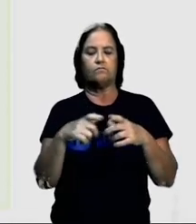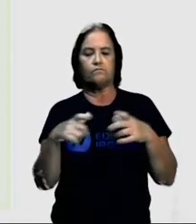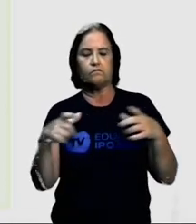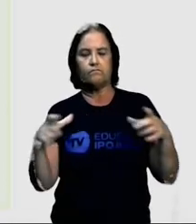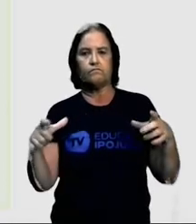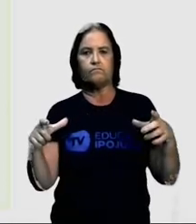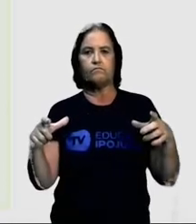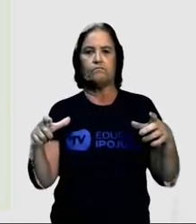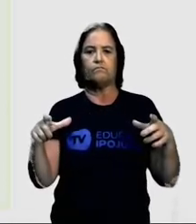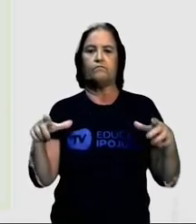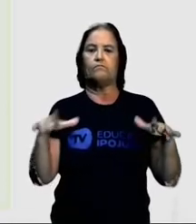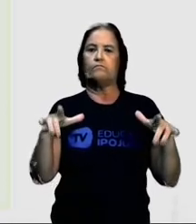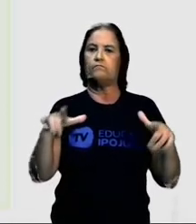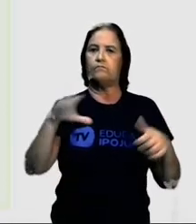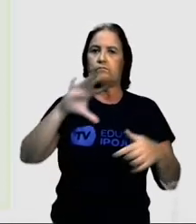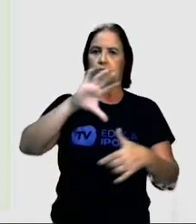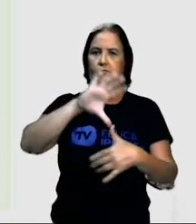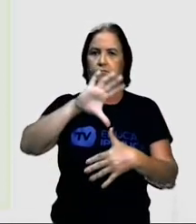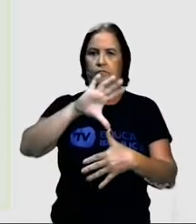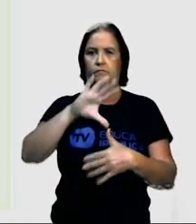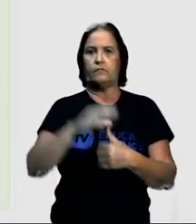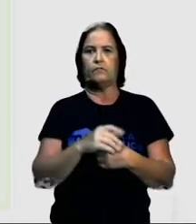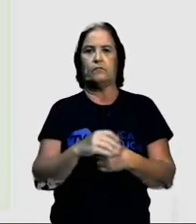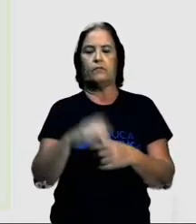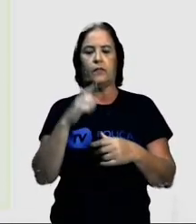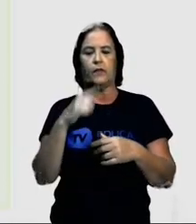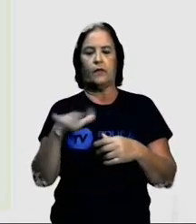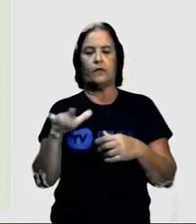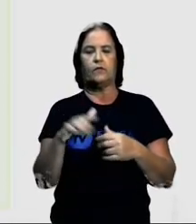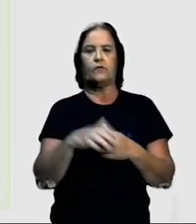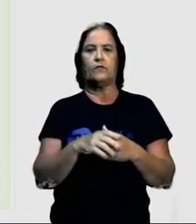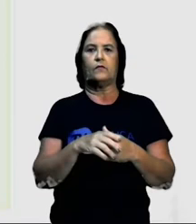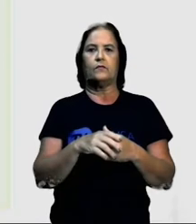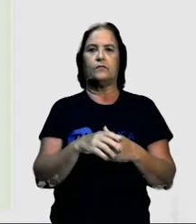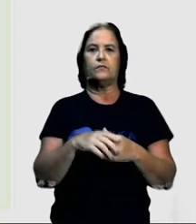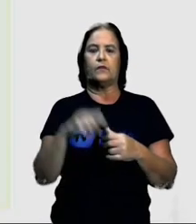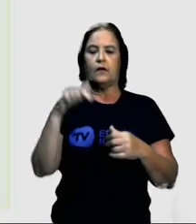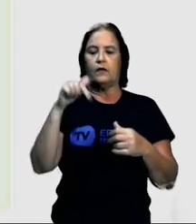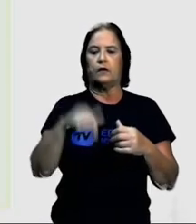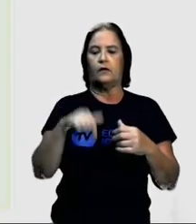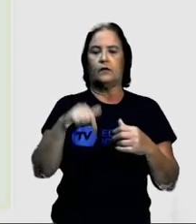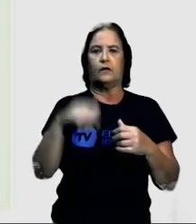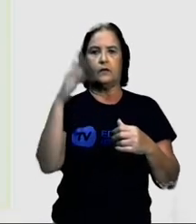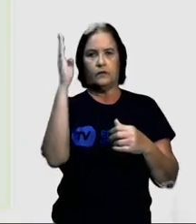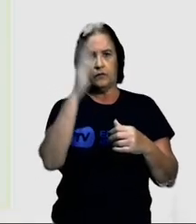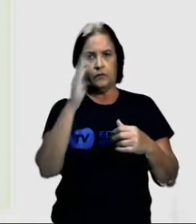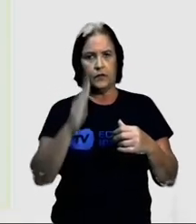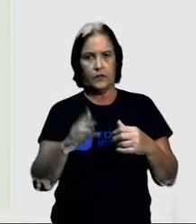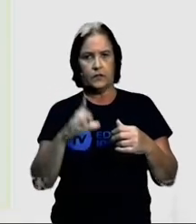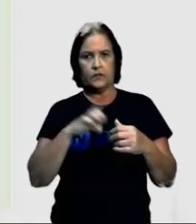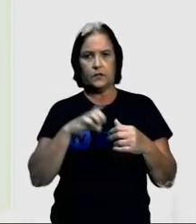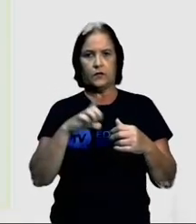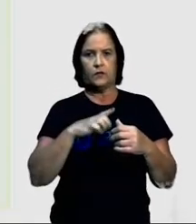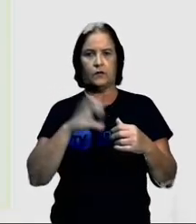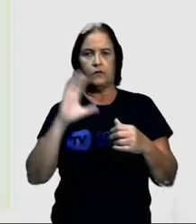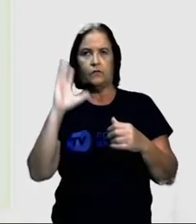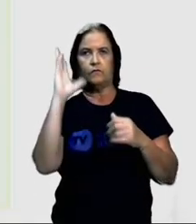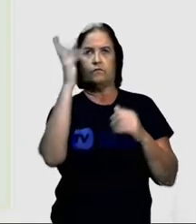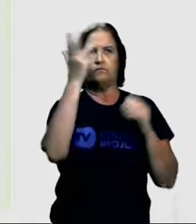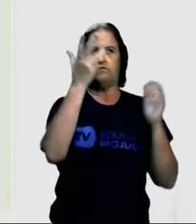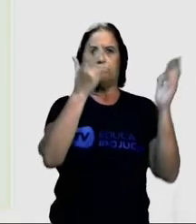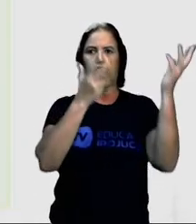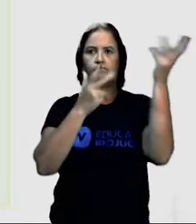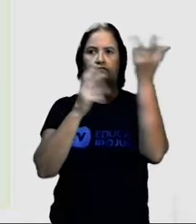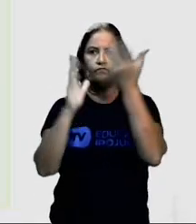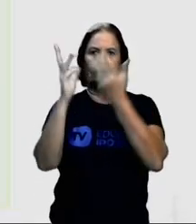do continente americano. Aí vamos lá novamente. Aqui na nossa região, Brasil, a gente tem a nossa floresta